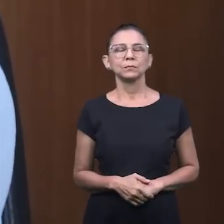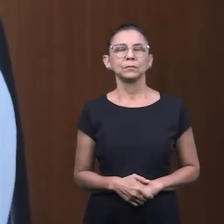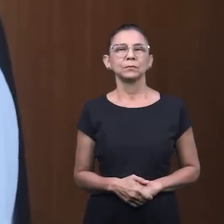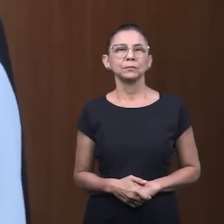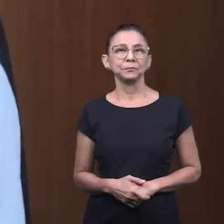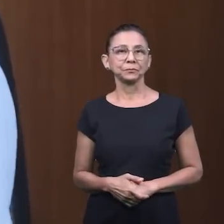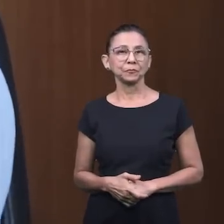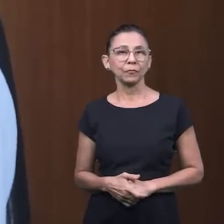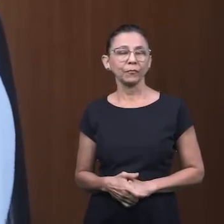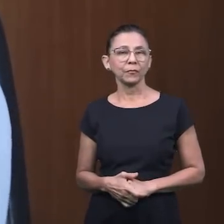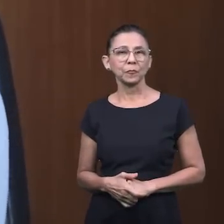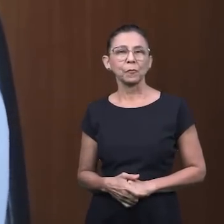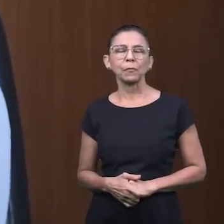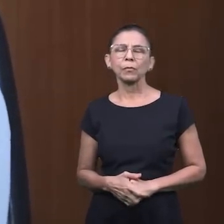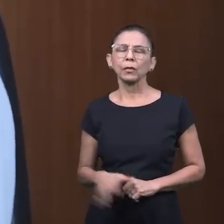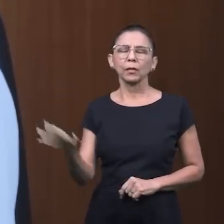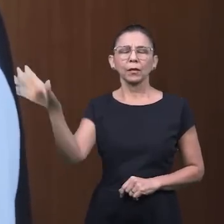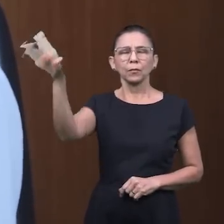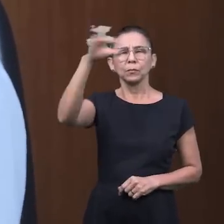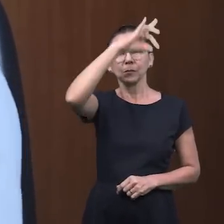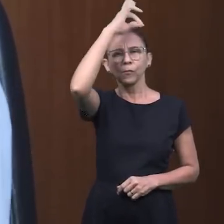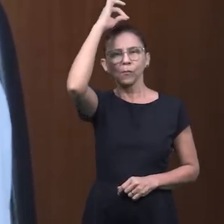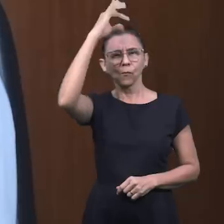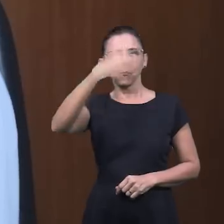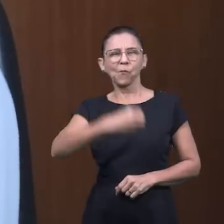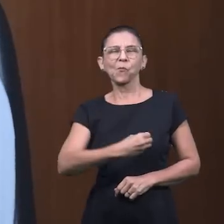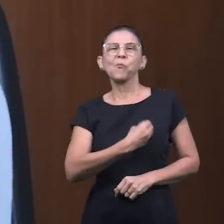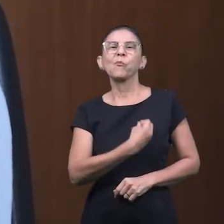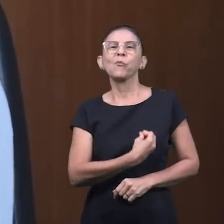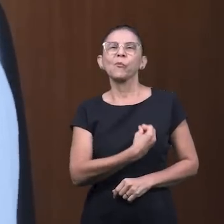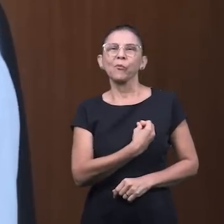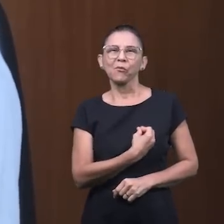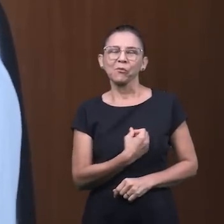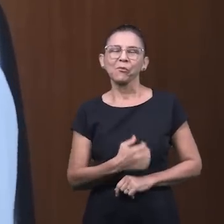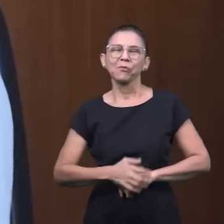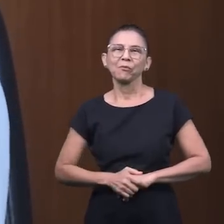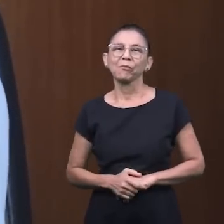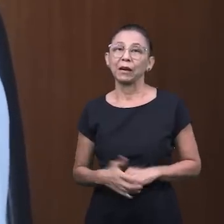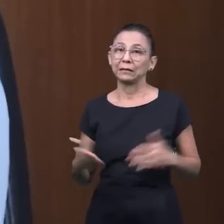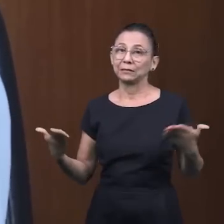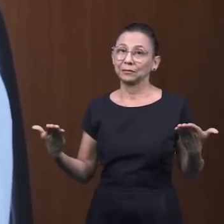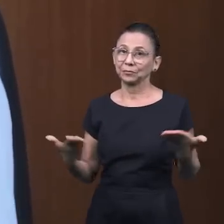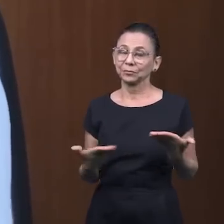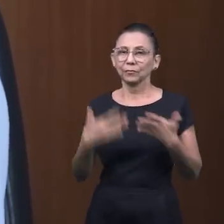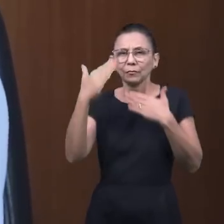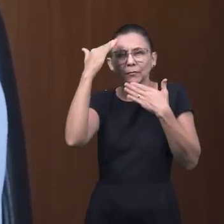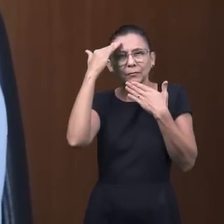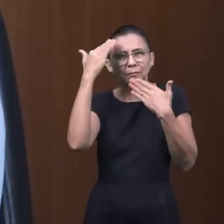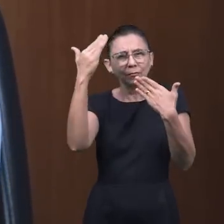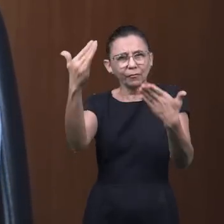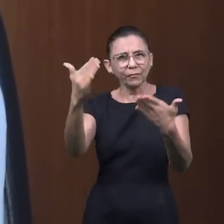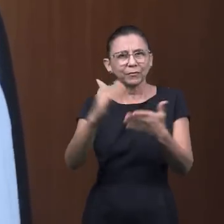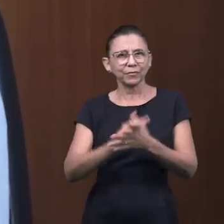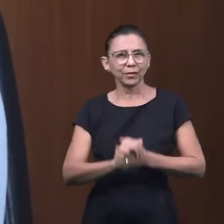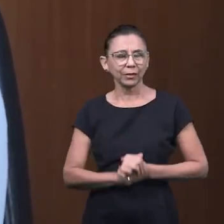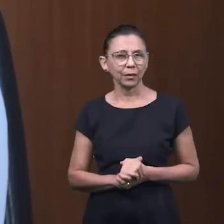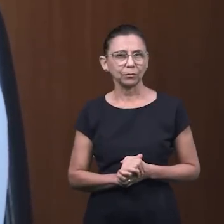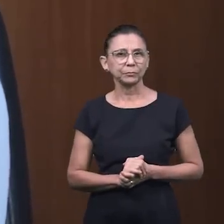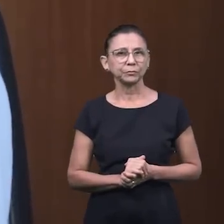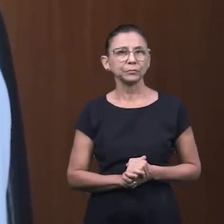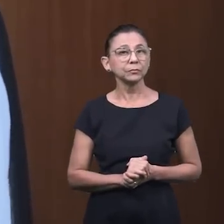nesse momento aqui, nesse ambiente aqui, o Espírito Santo tem se feito presente. E eu quero, desde já, agradecer a sua